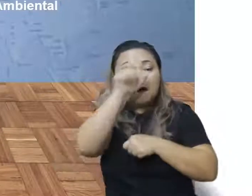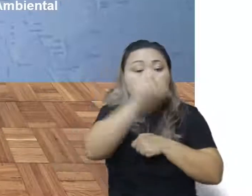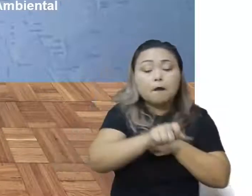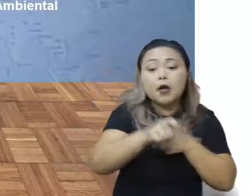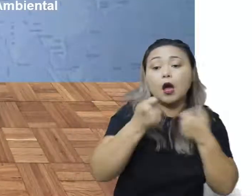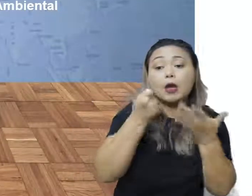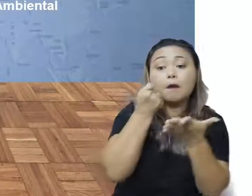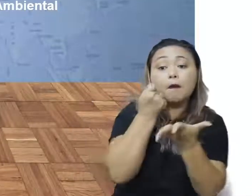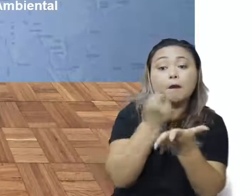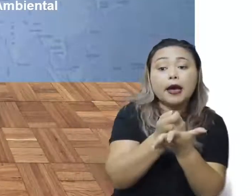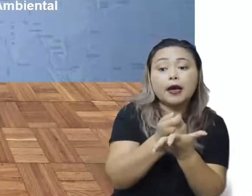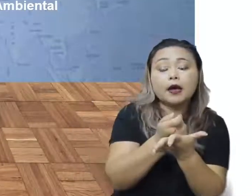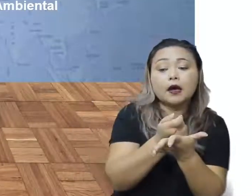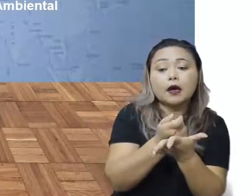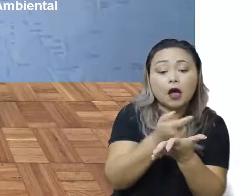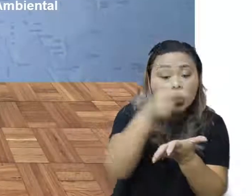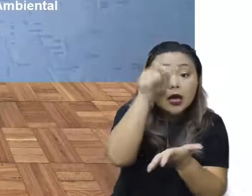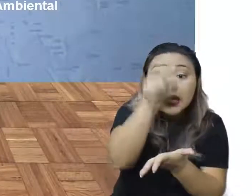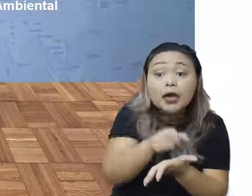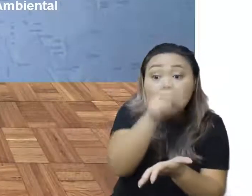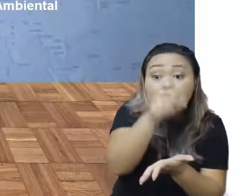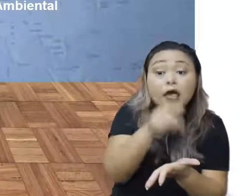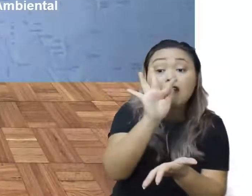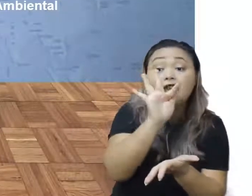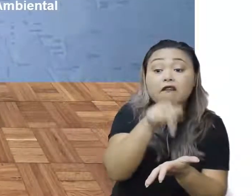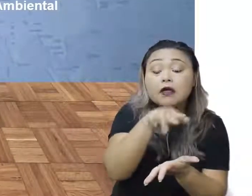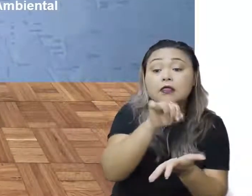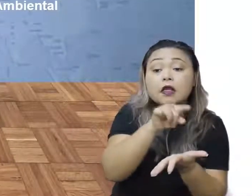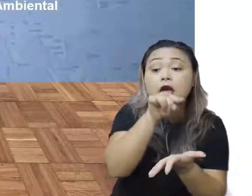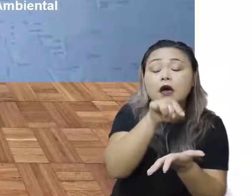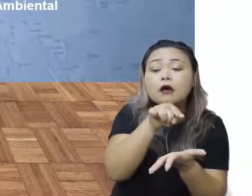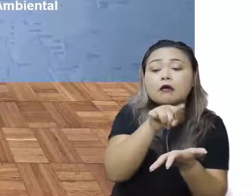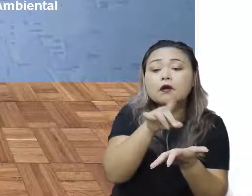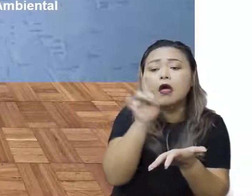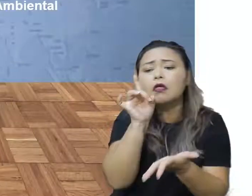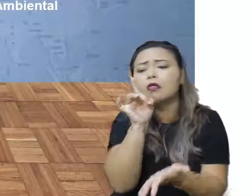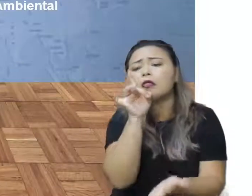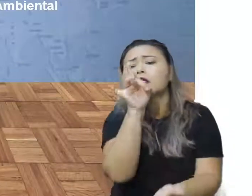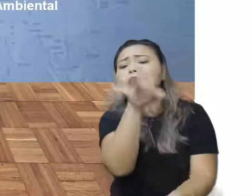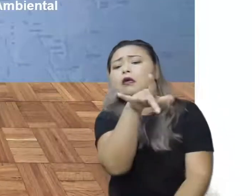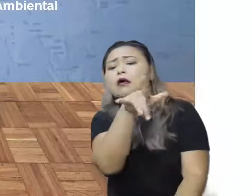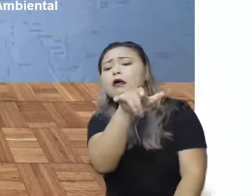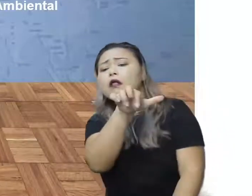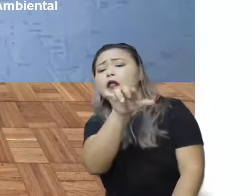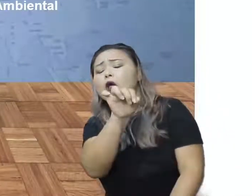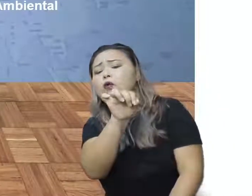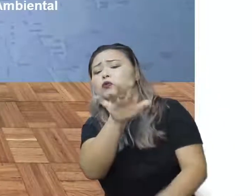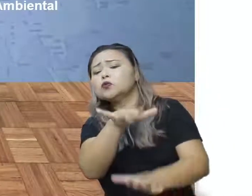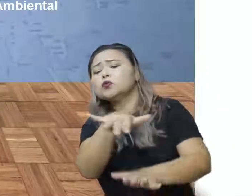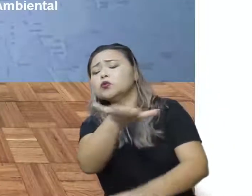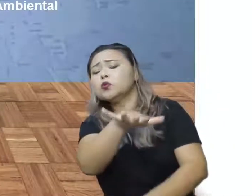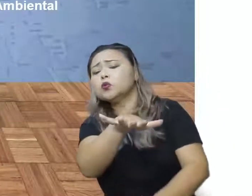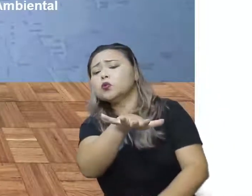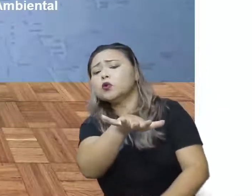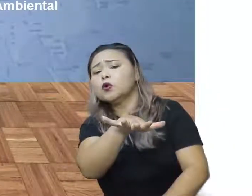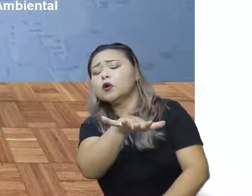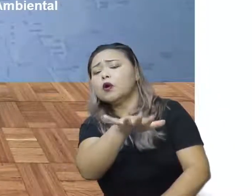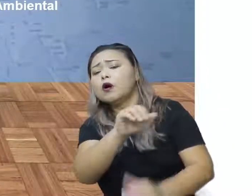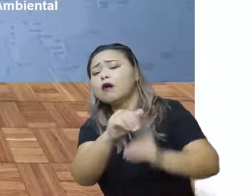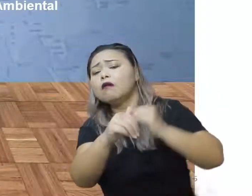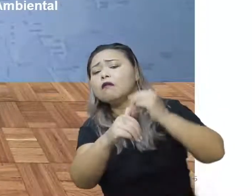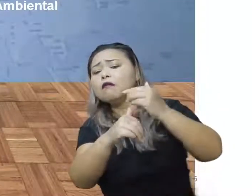final. Esse consumidor final descarta parte desse seu consumo que